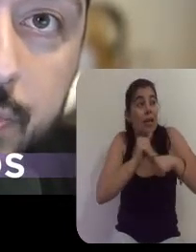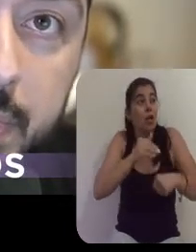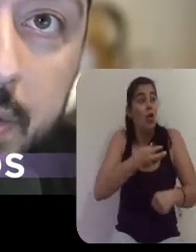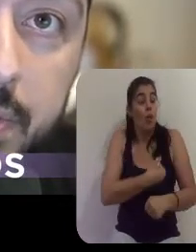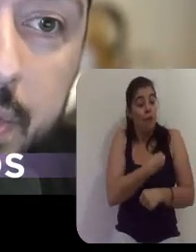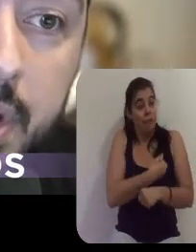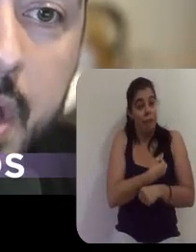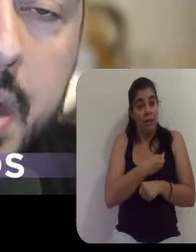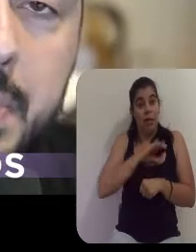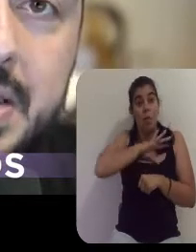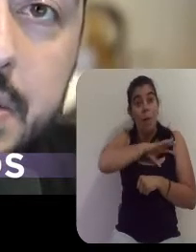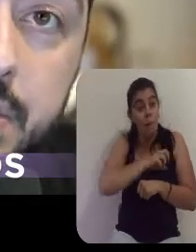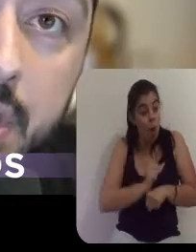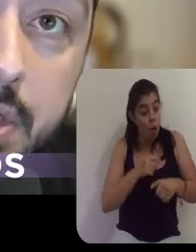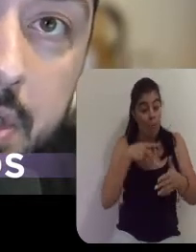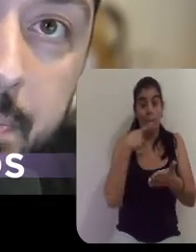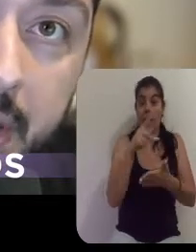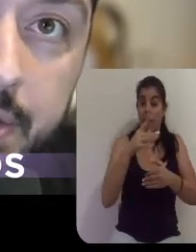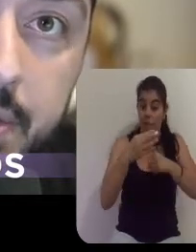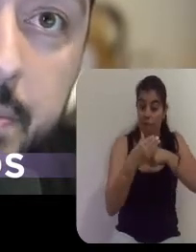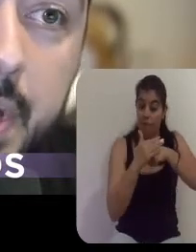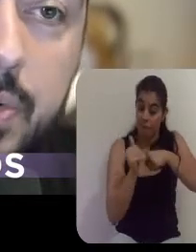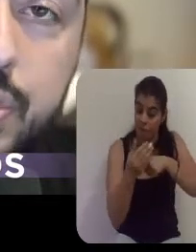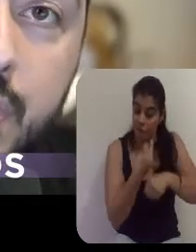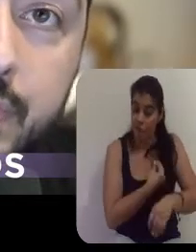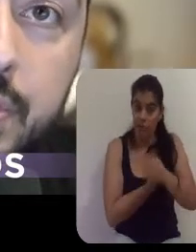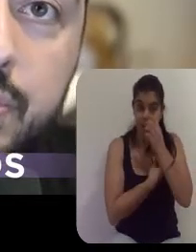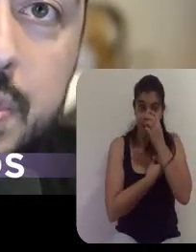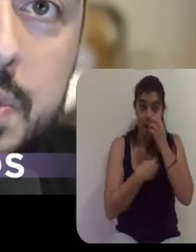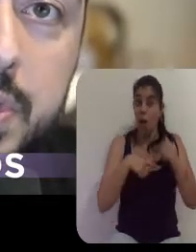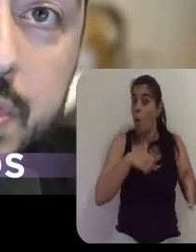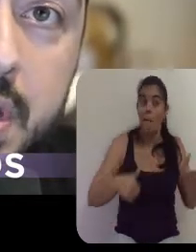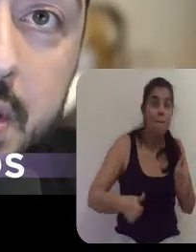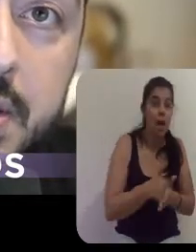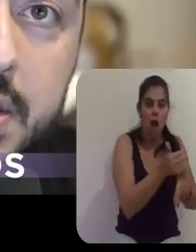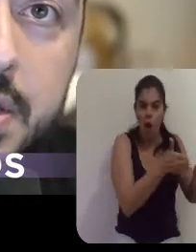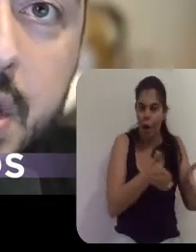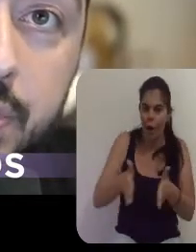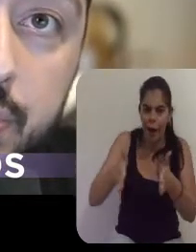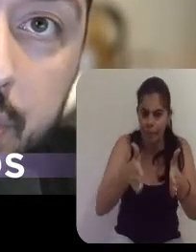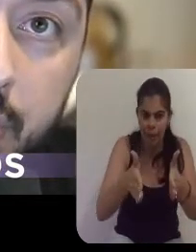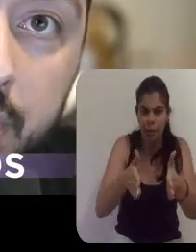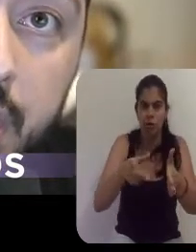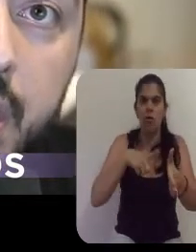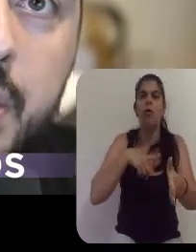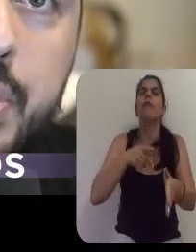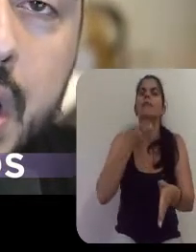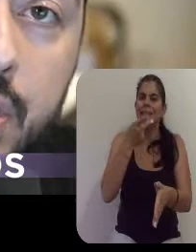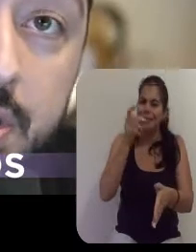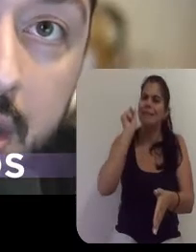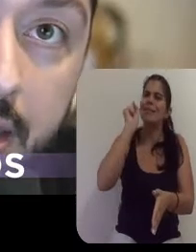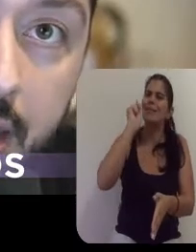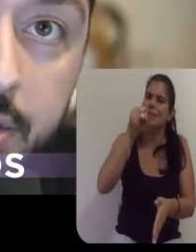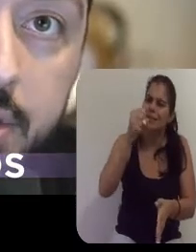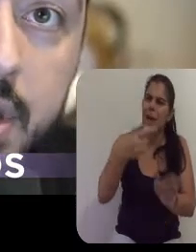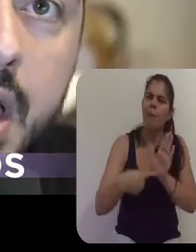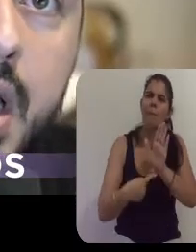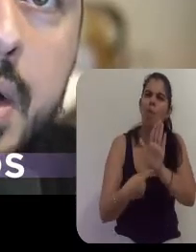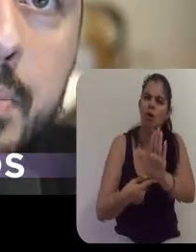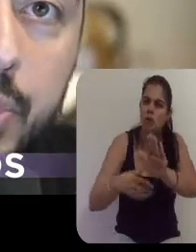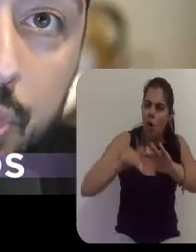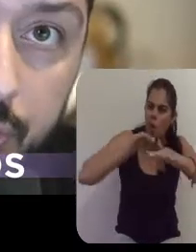restrição de movimento. Mas é disso que a gente depende para continuar vendo todas as pessoas queridas que a gente tem ao nosso redor. Porque a nossa